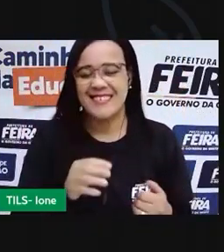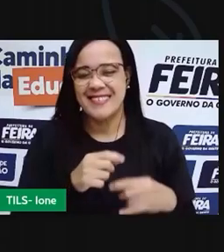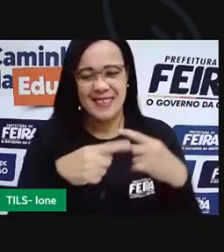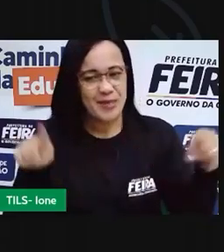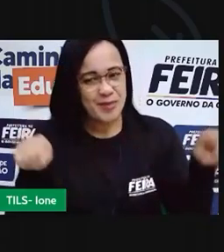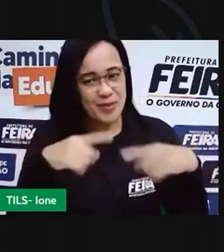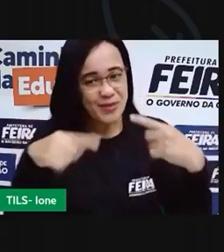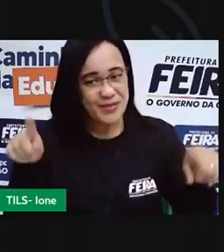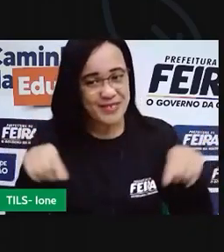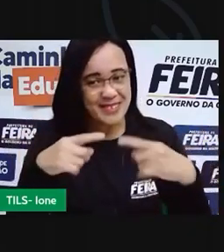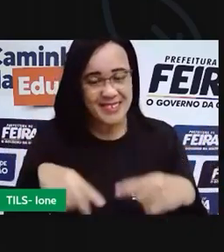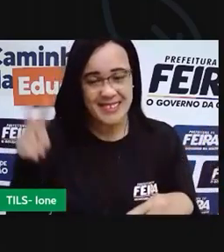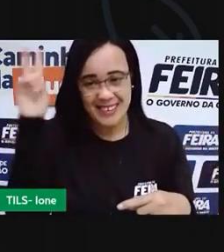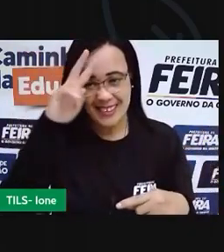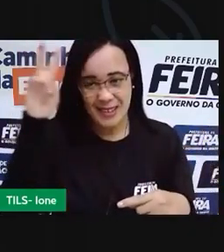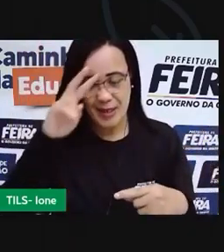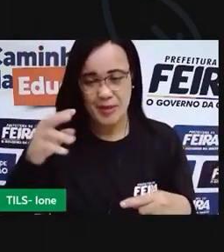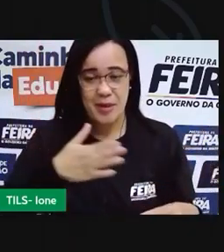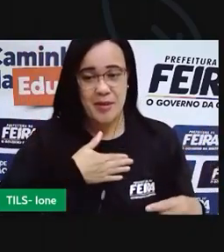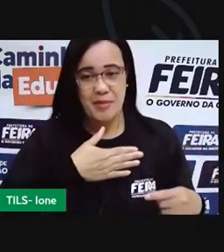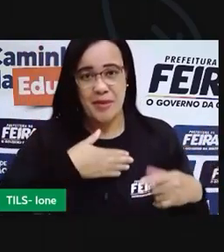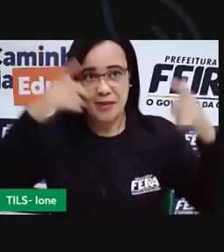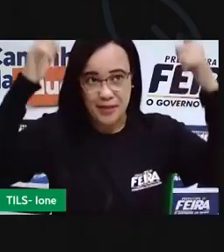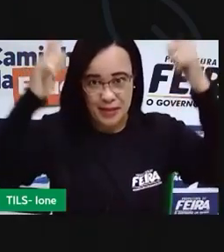duas, três pontas.